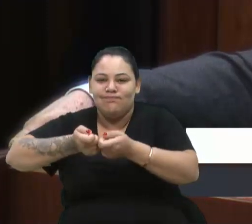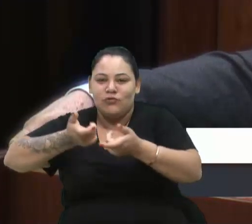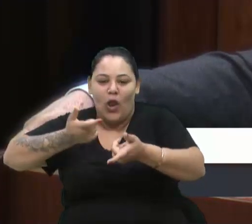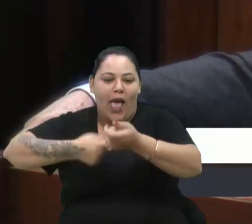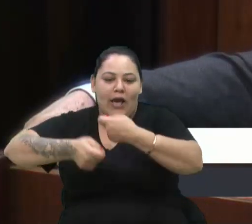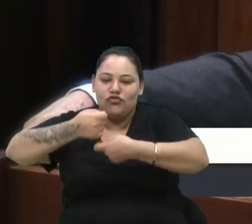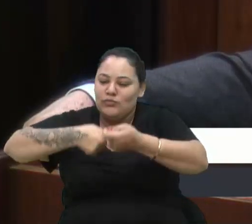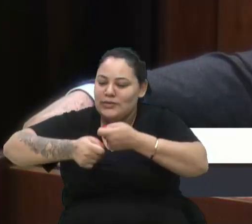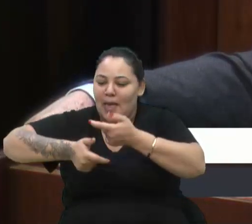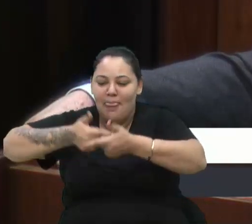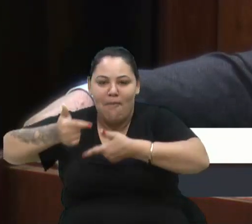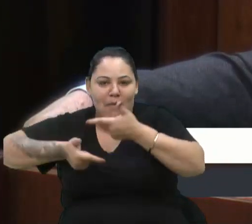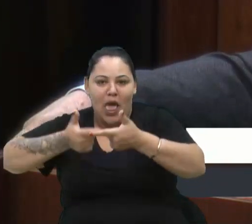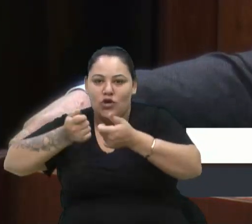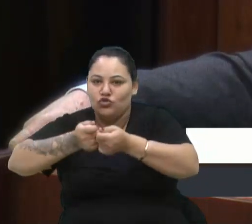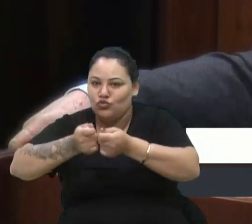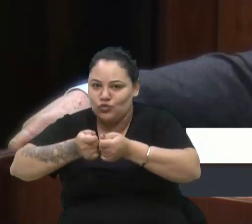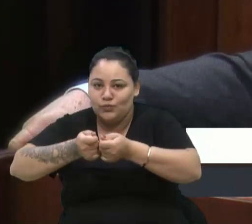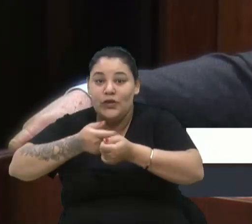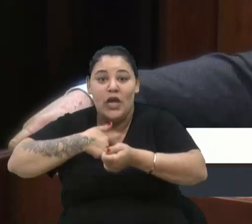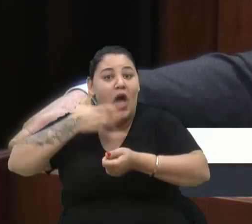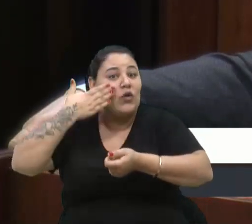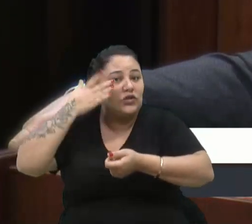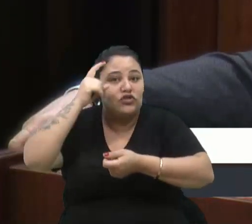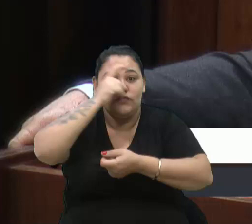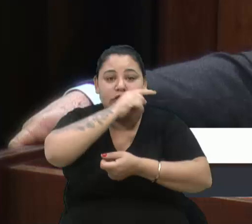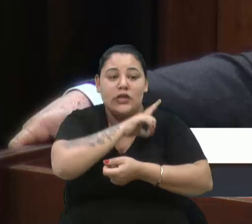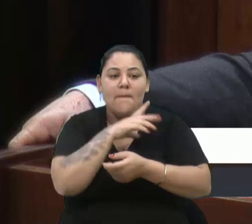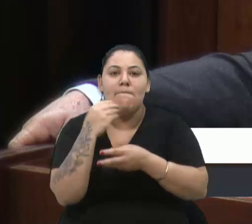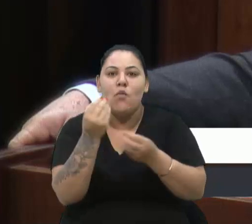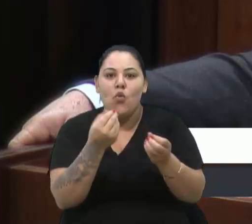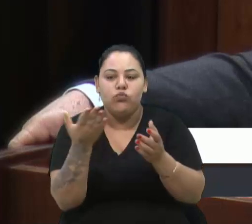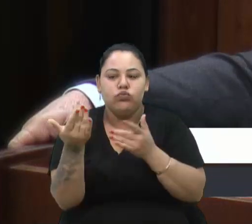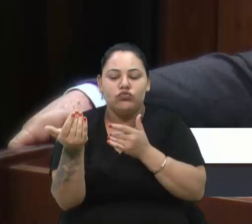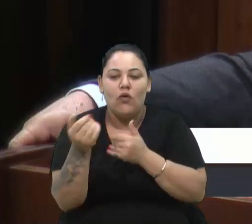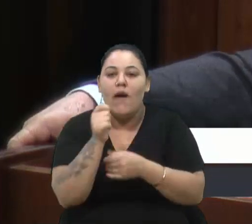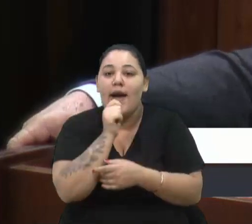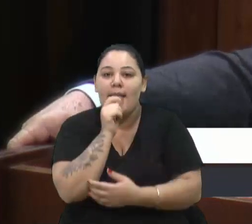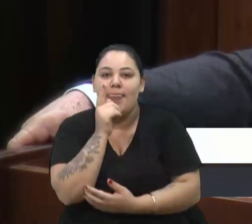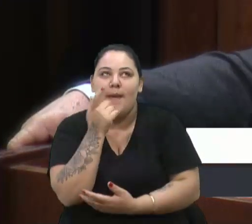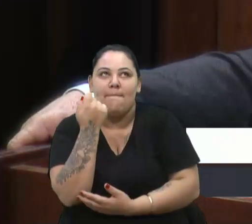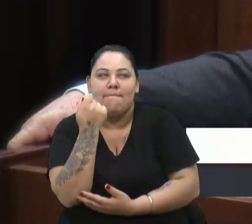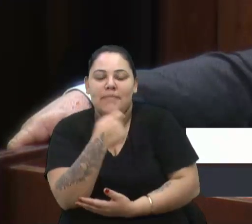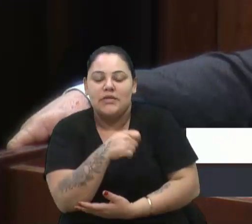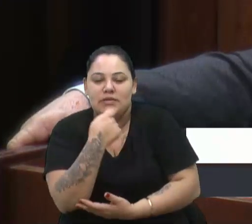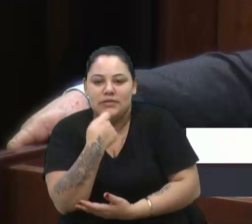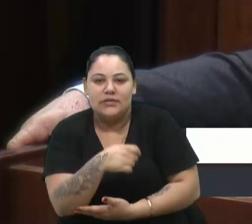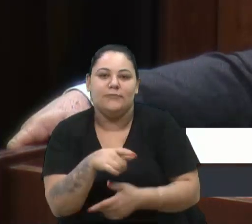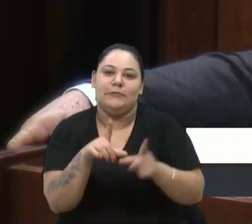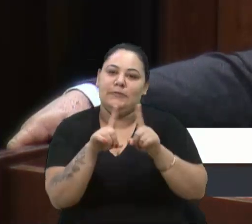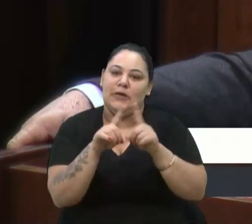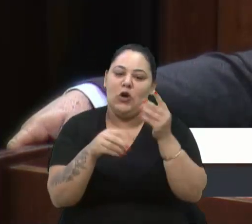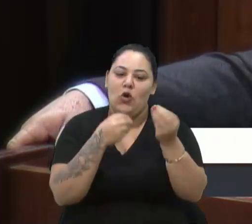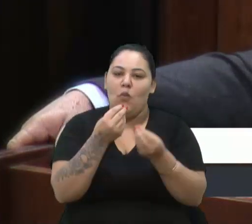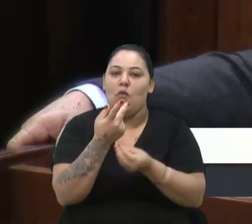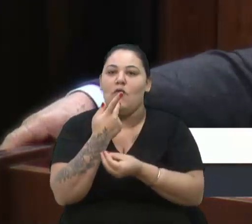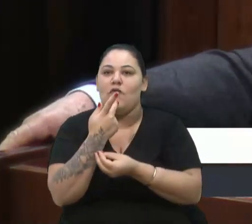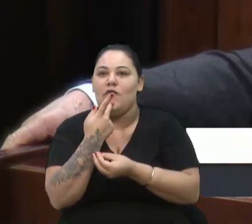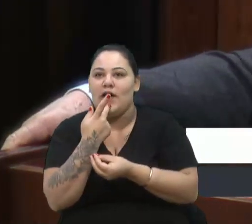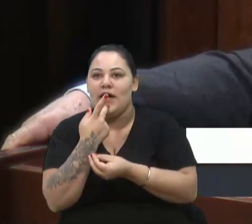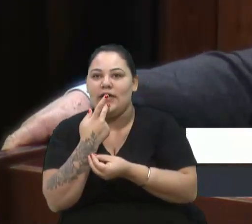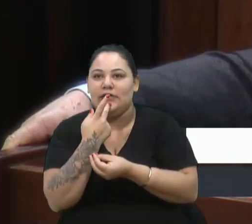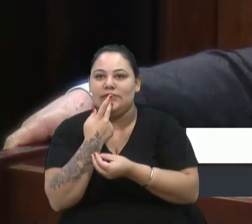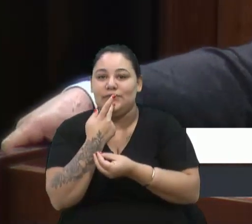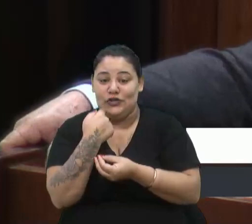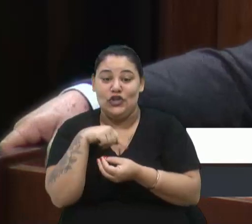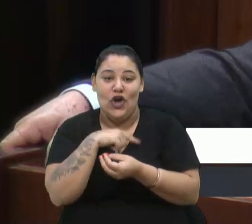que é muito difícil ainda tem muitos jovens que precisa também como se diz nossas cabeças mais antigas